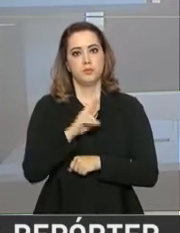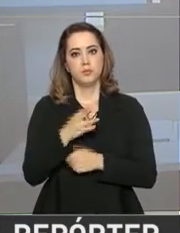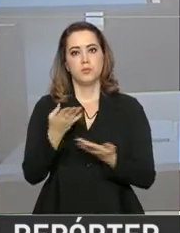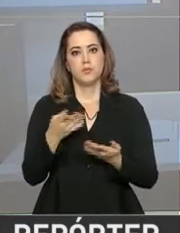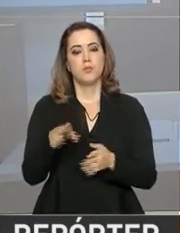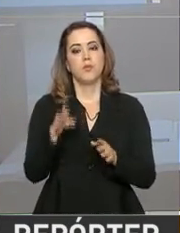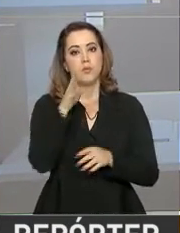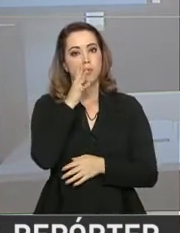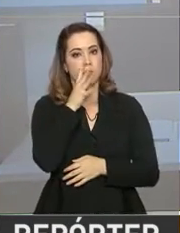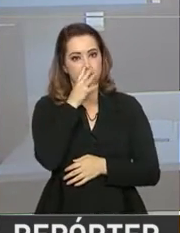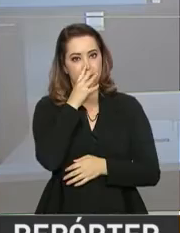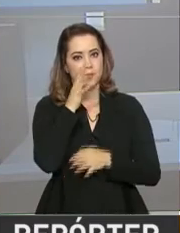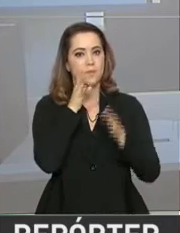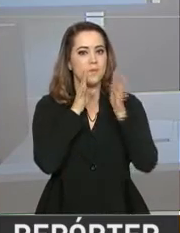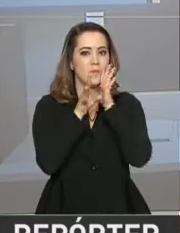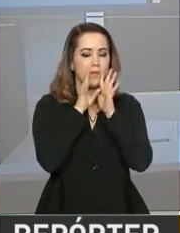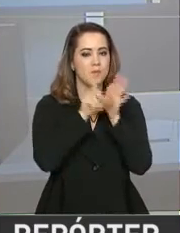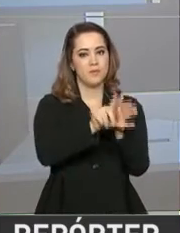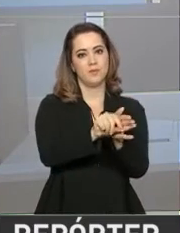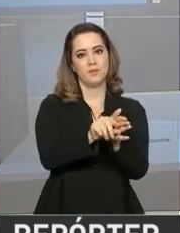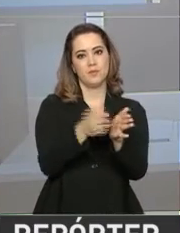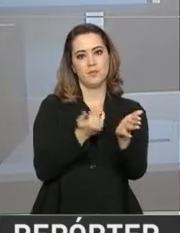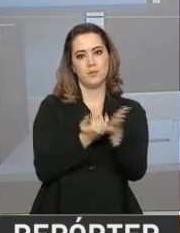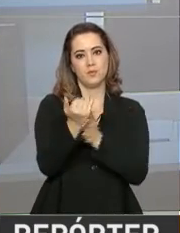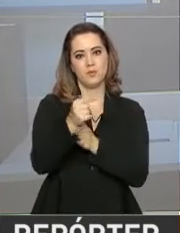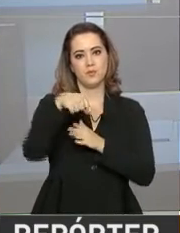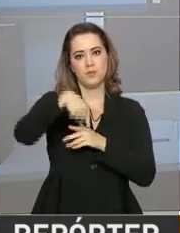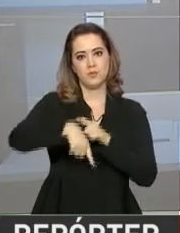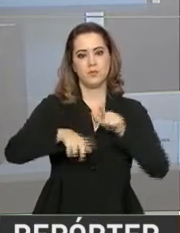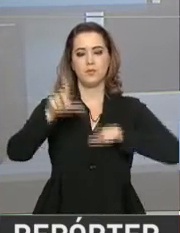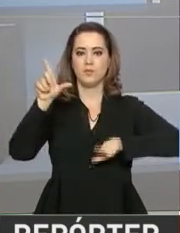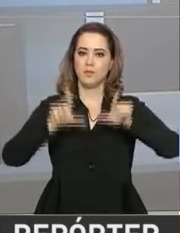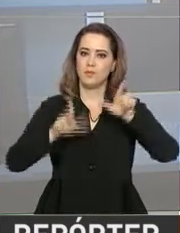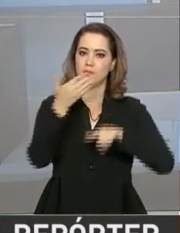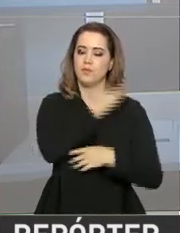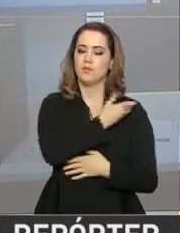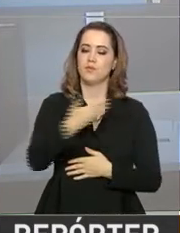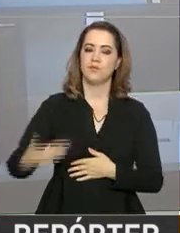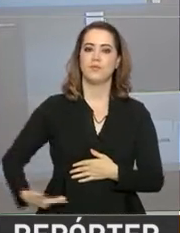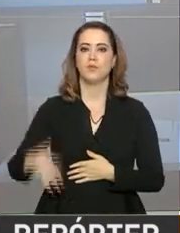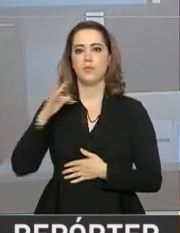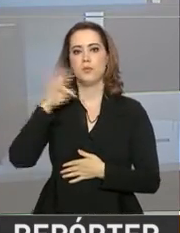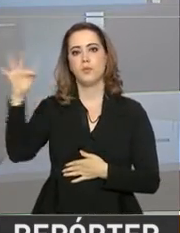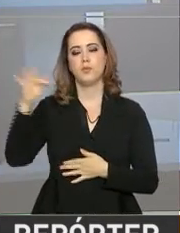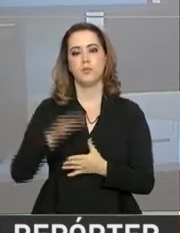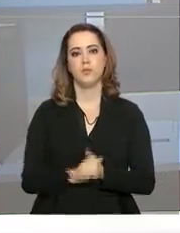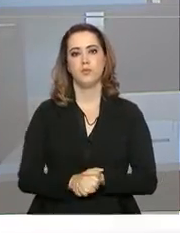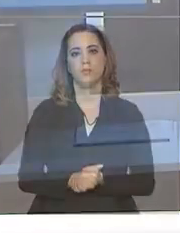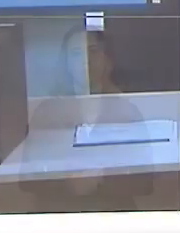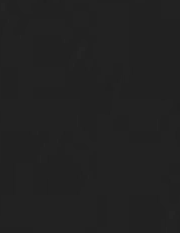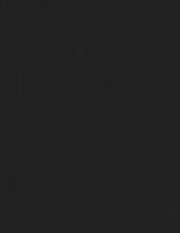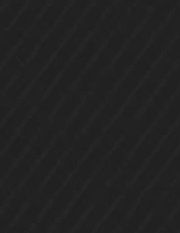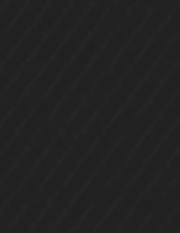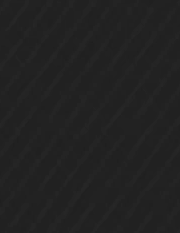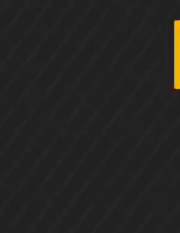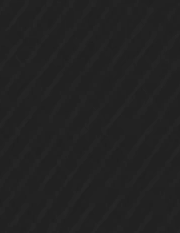acompanhe também as novidades em nossas redes sociais continua com a gente na nbr a tv do governo federal